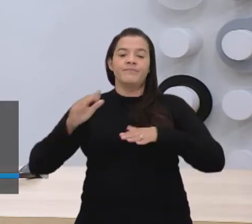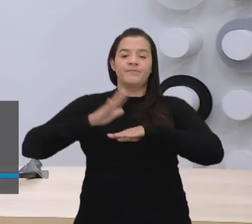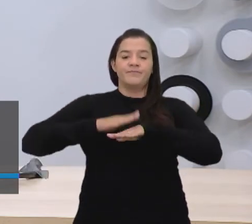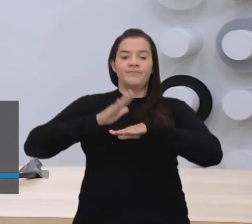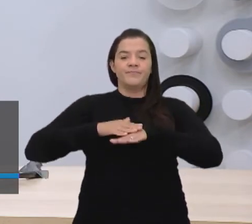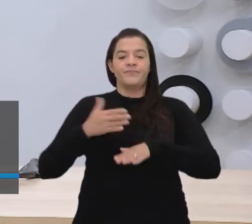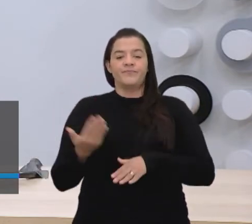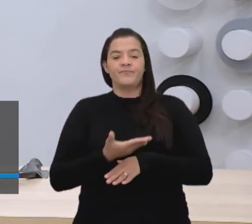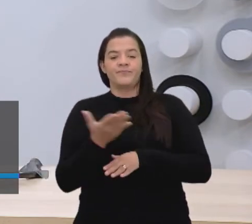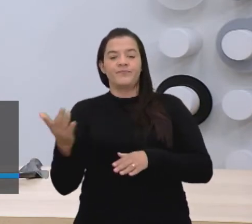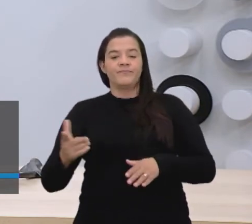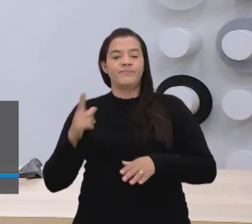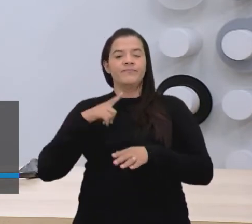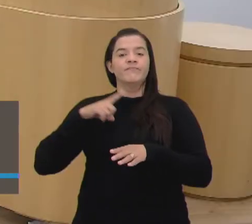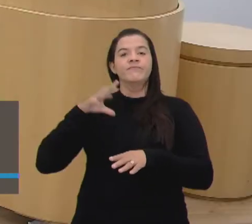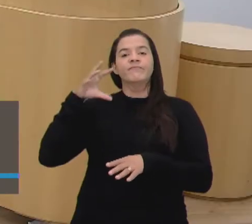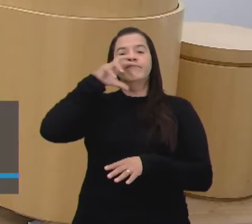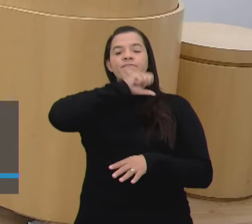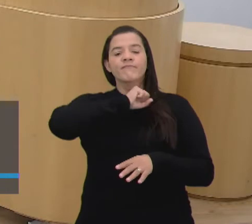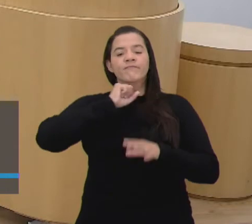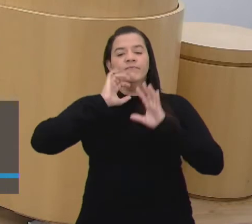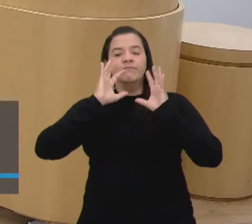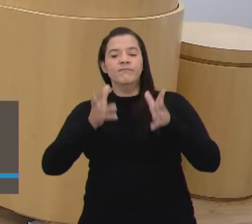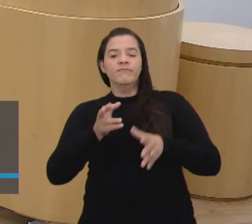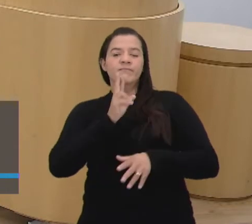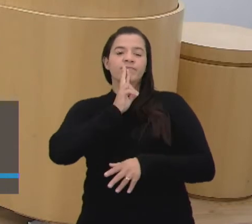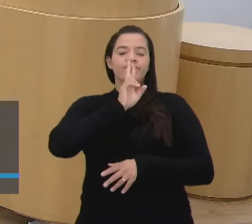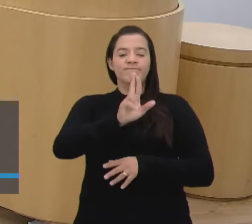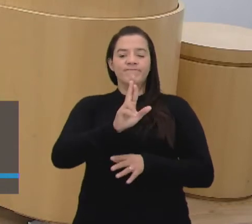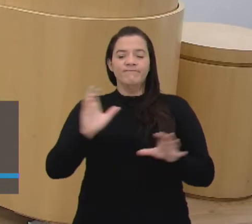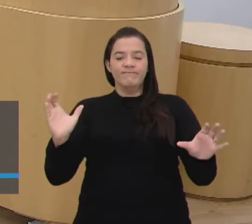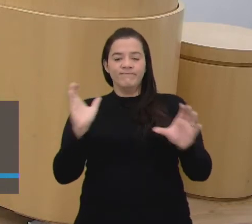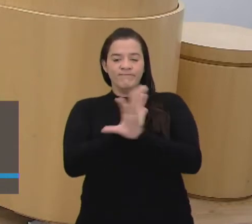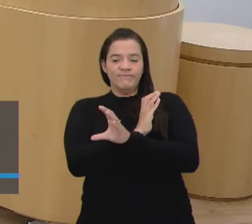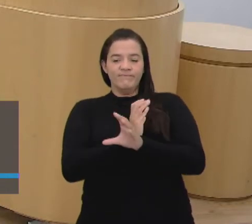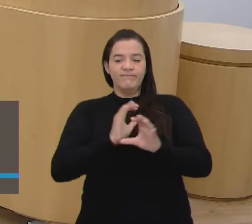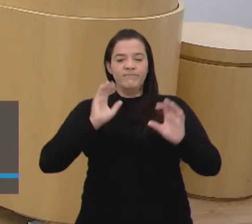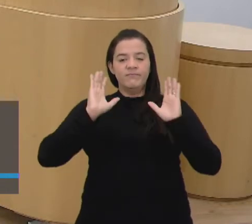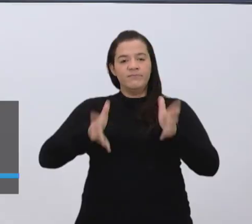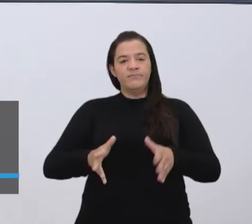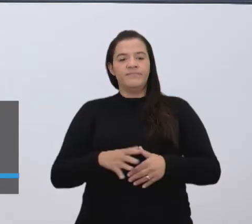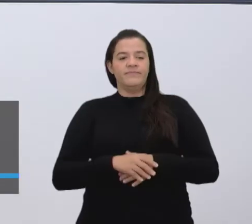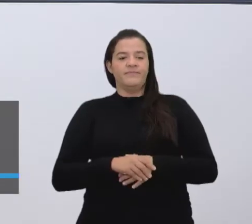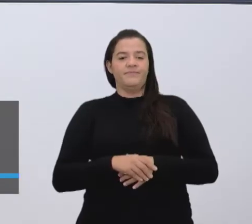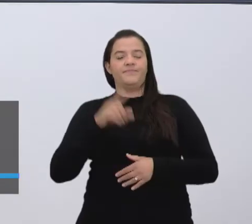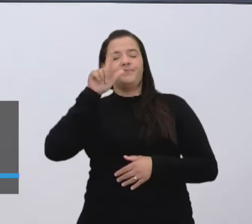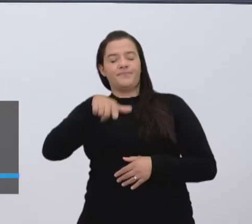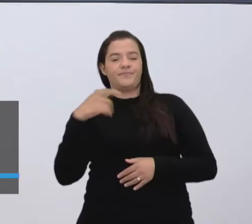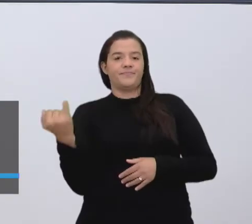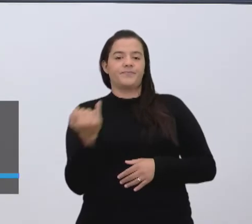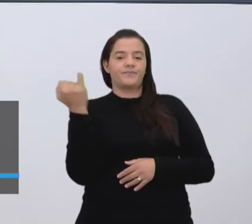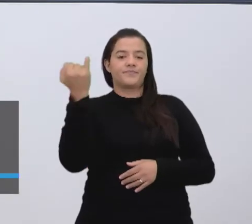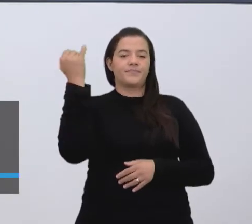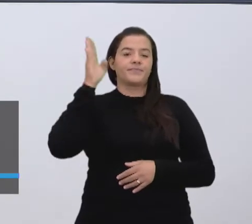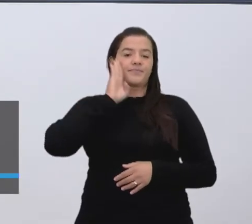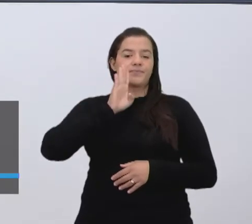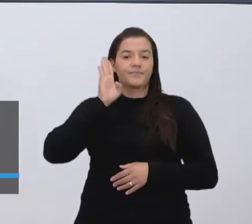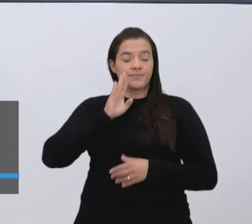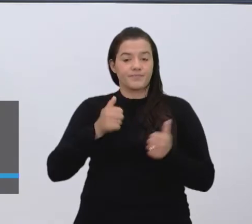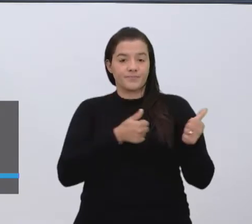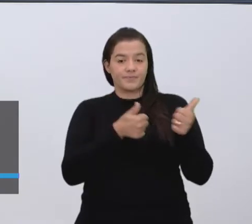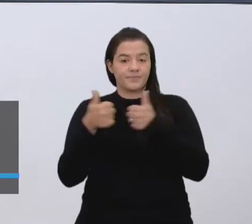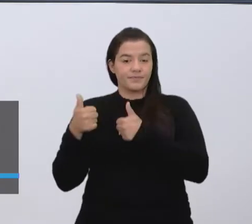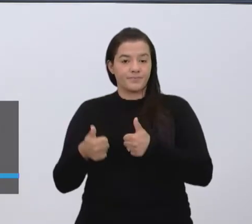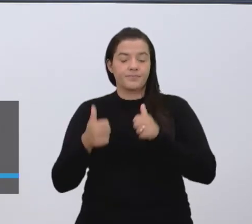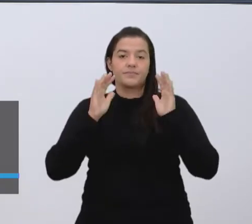a vantagem do formulário eletrônico é que ele já apresenta a resposta, né, Osmar? Que legal, né? Ele já apresenta. Recurso importante, legal. Legal, então, beleza. Então